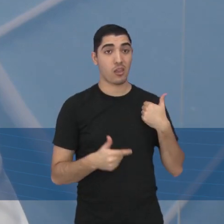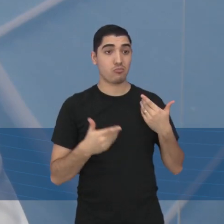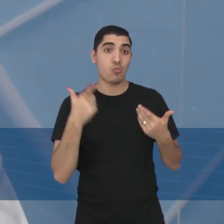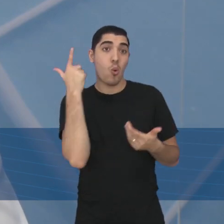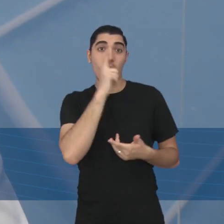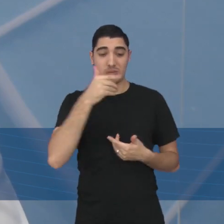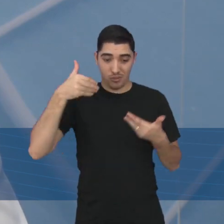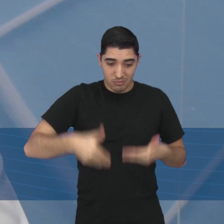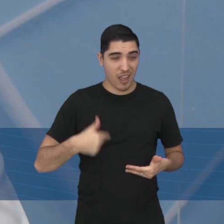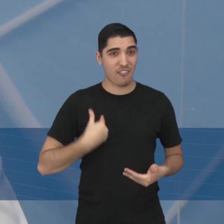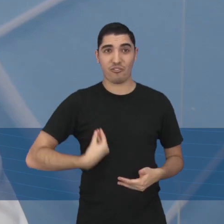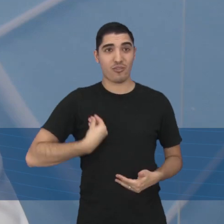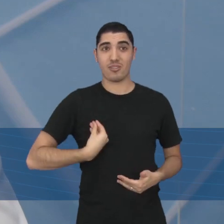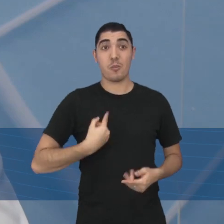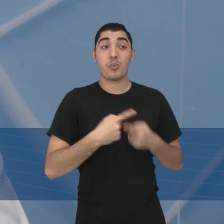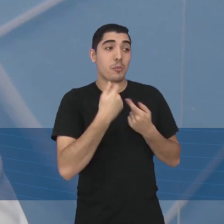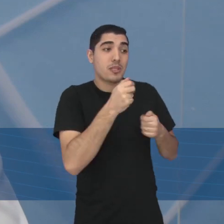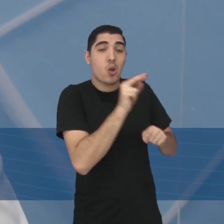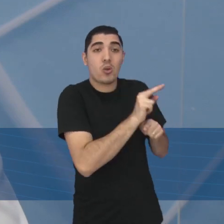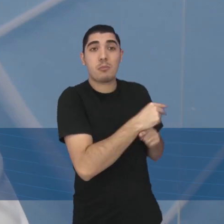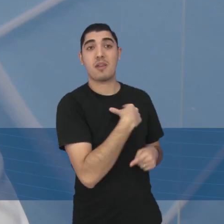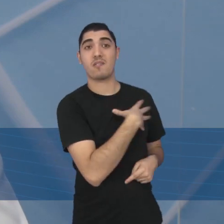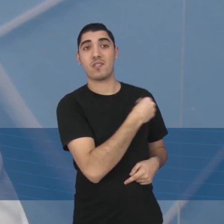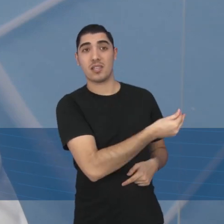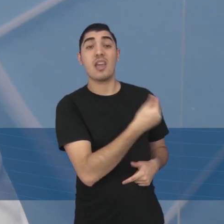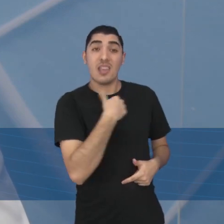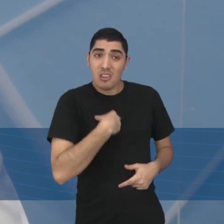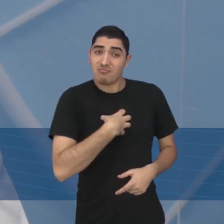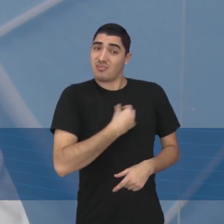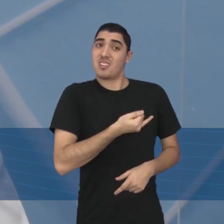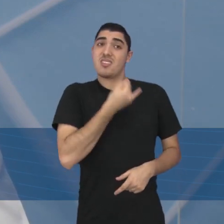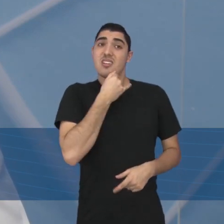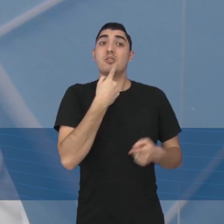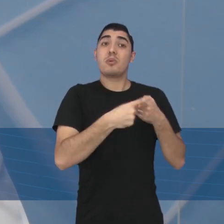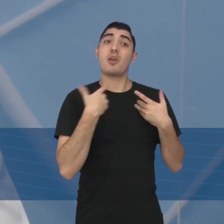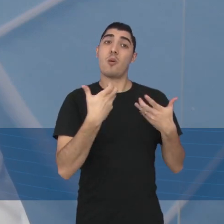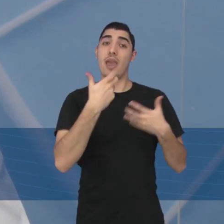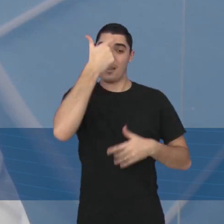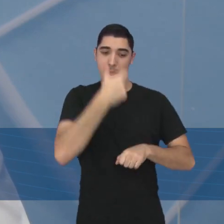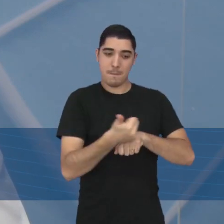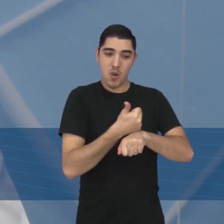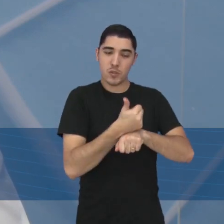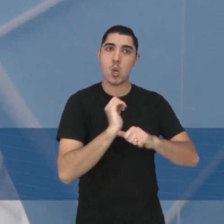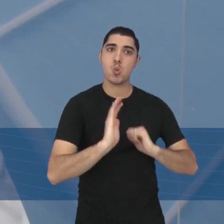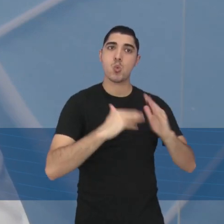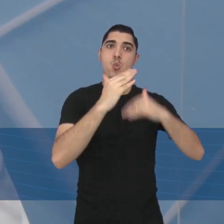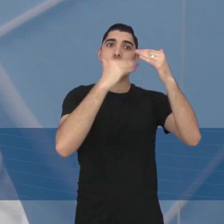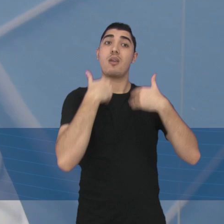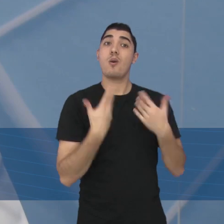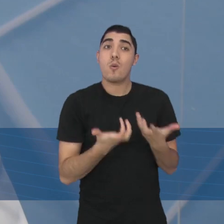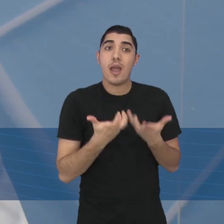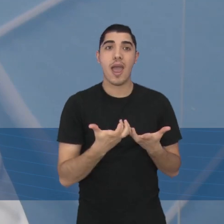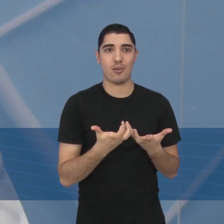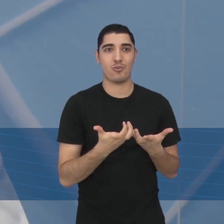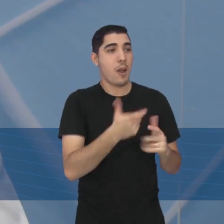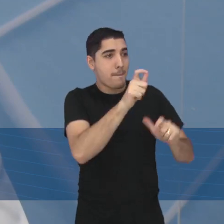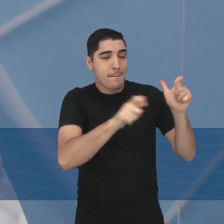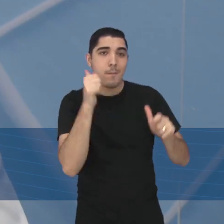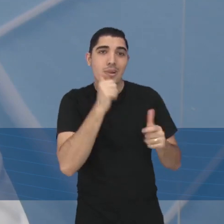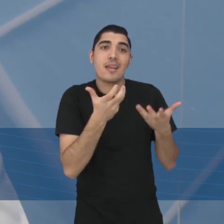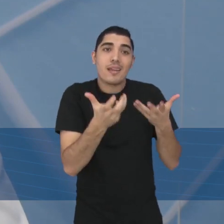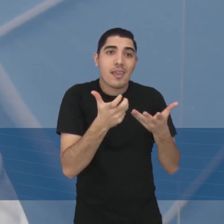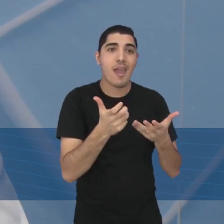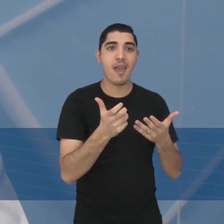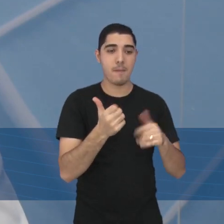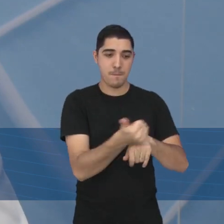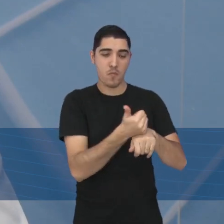com a minha filha. E eu poderia me frustrar e ficar triste, porque eu gostaria sim de ter uma ascensão na minha carreira, né? A mulher quer crescer, né? Hoje